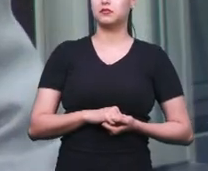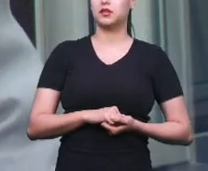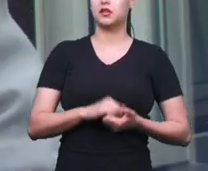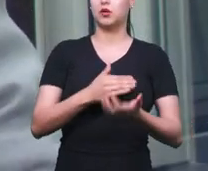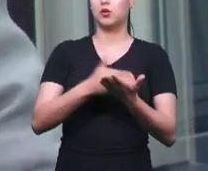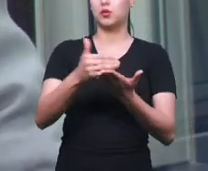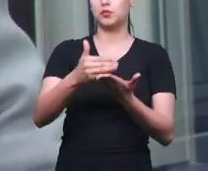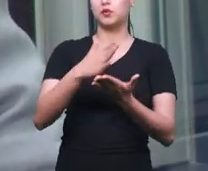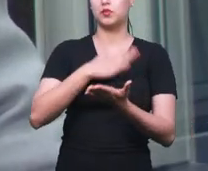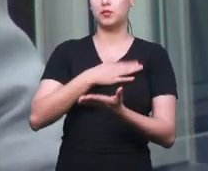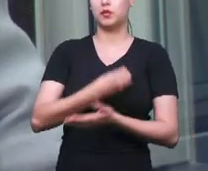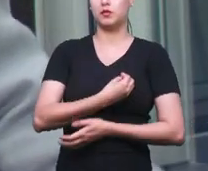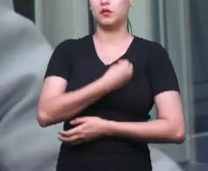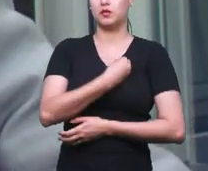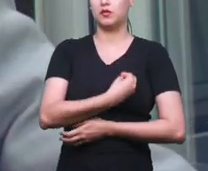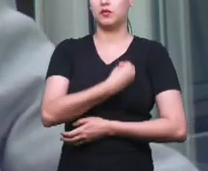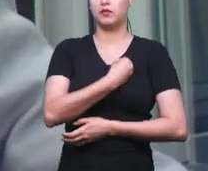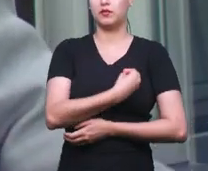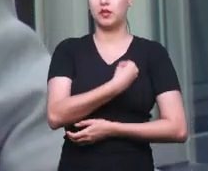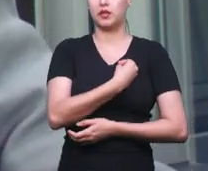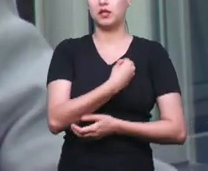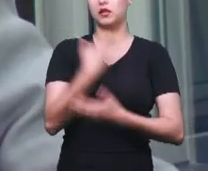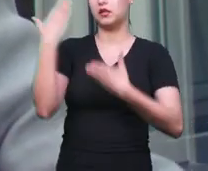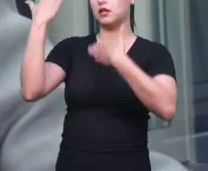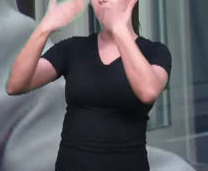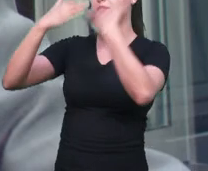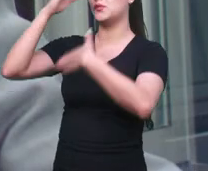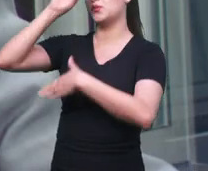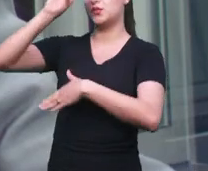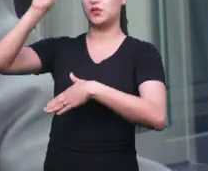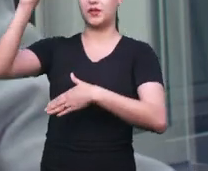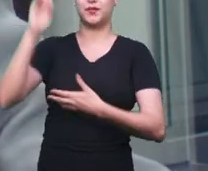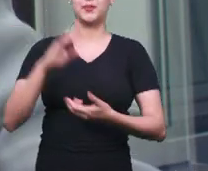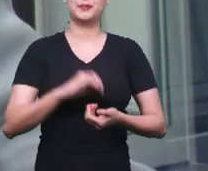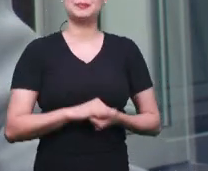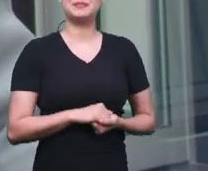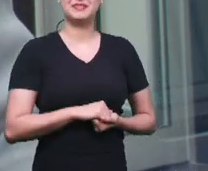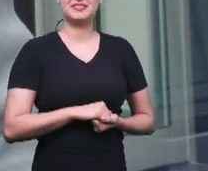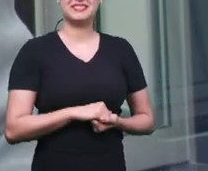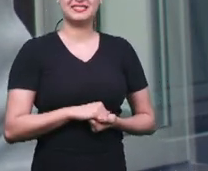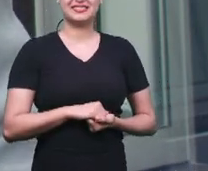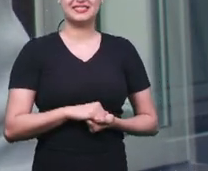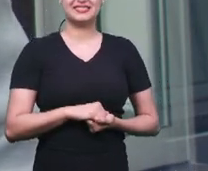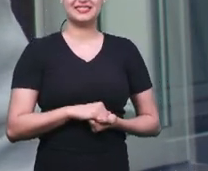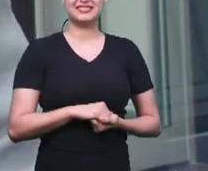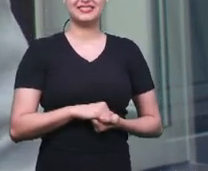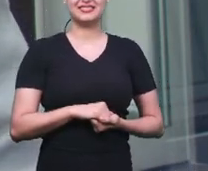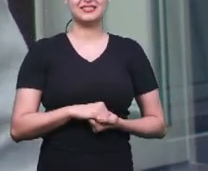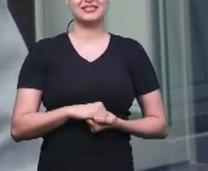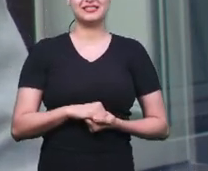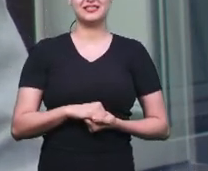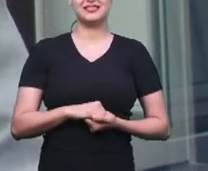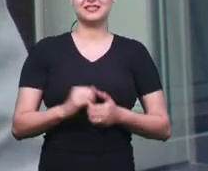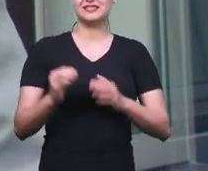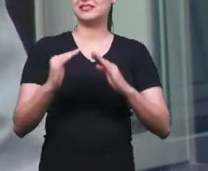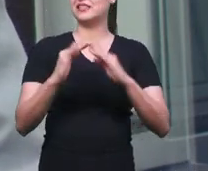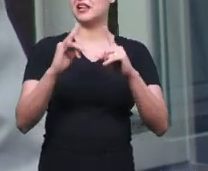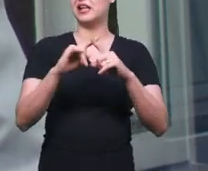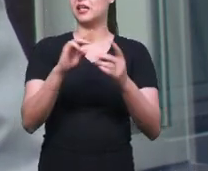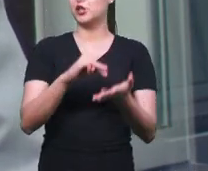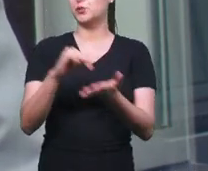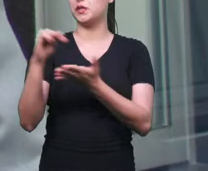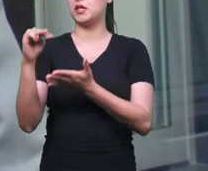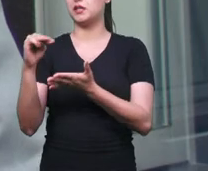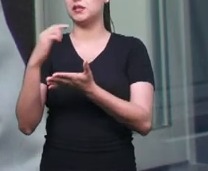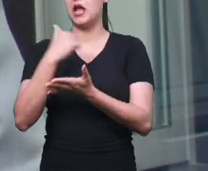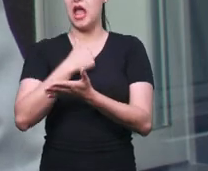vida na presença do Senhor e exatamente na igreja Maranata, sem sombra de dúvida,